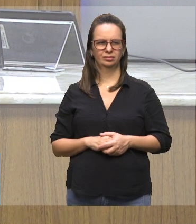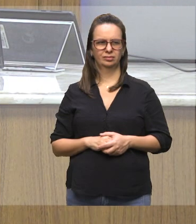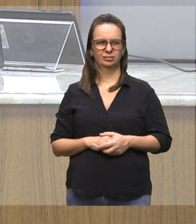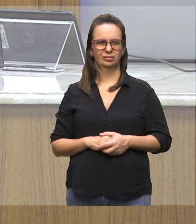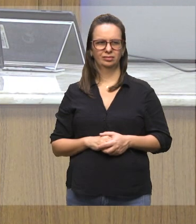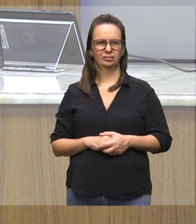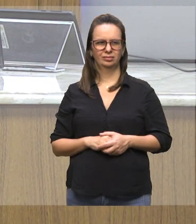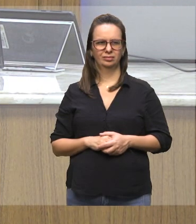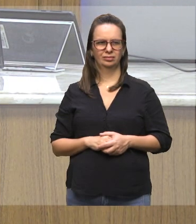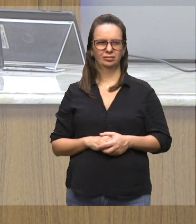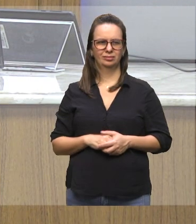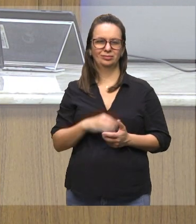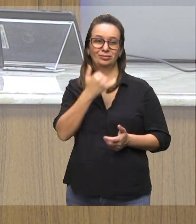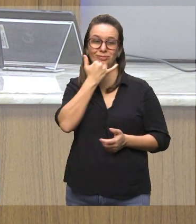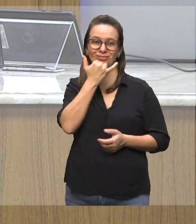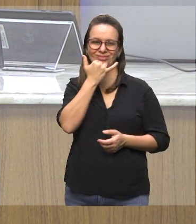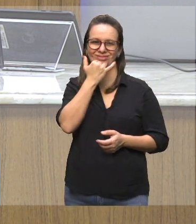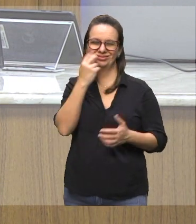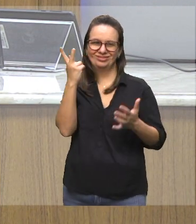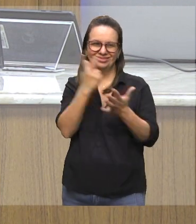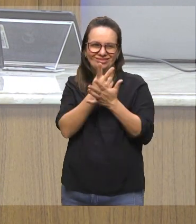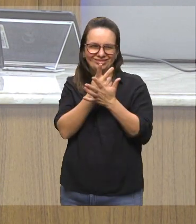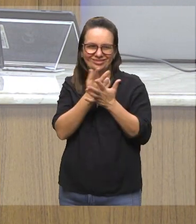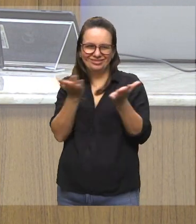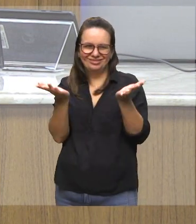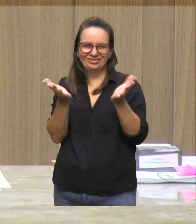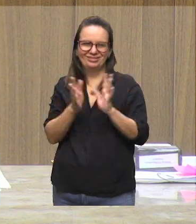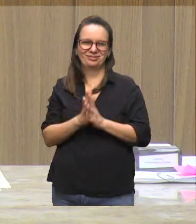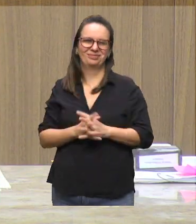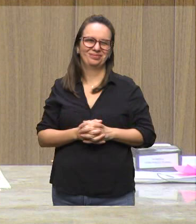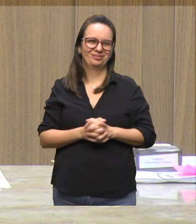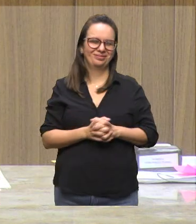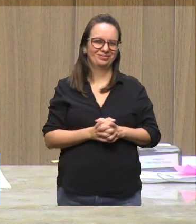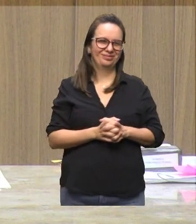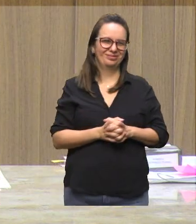foi inoportuno agora. Obrigado.